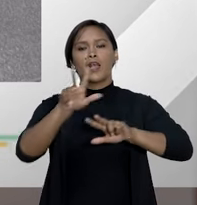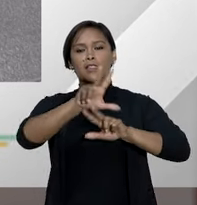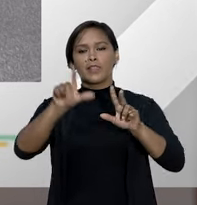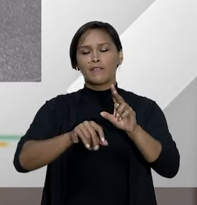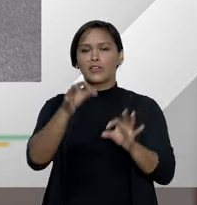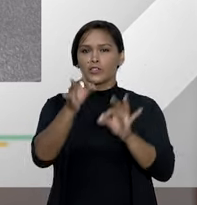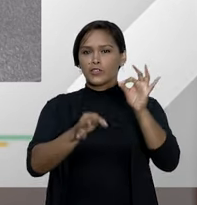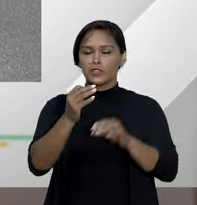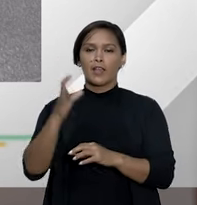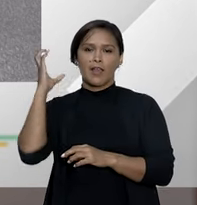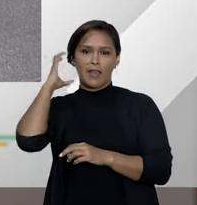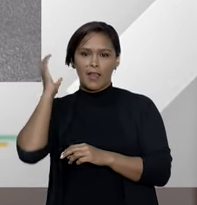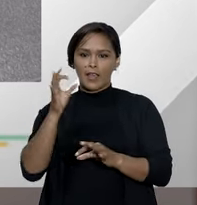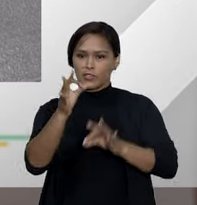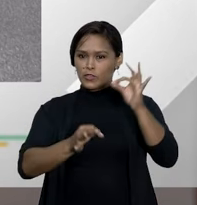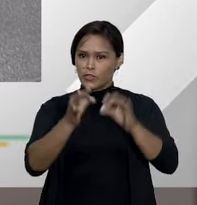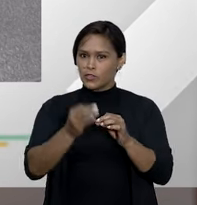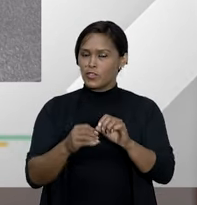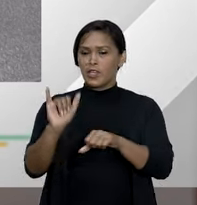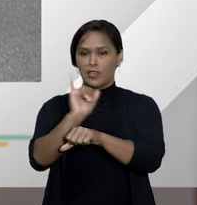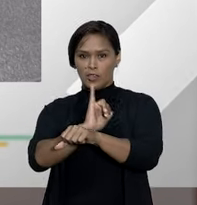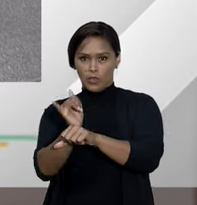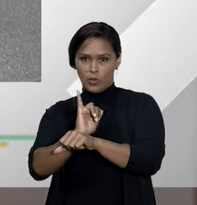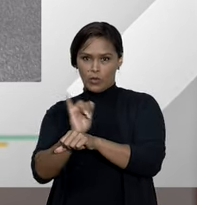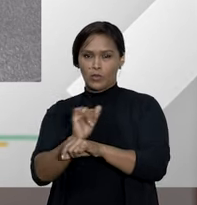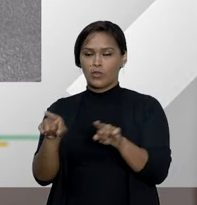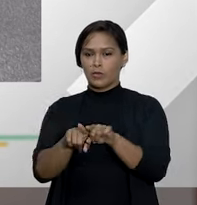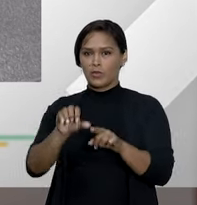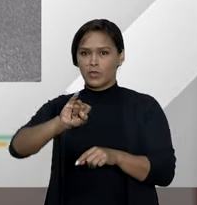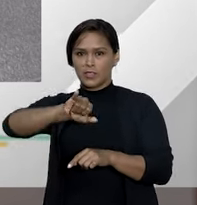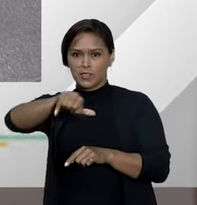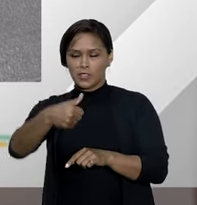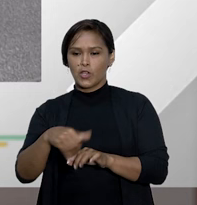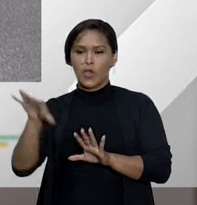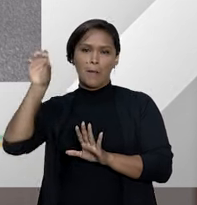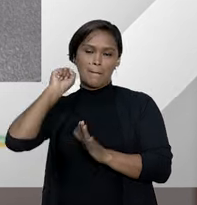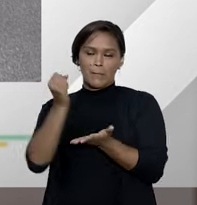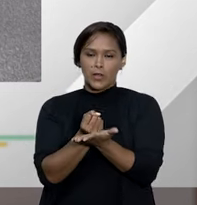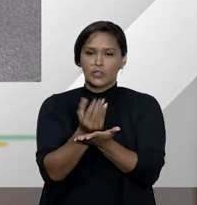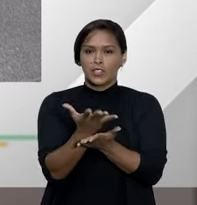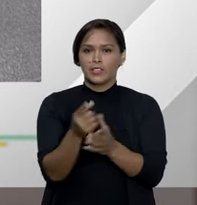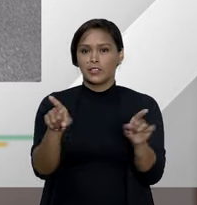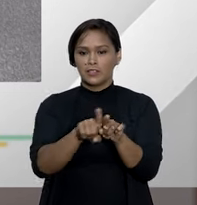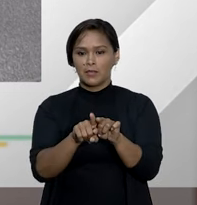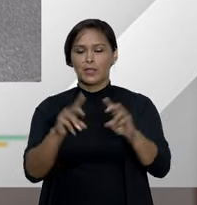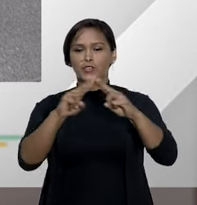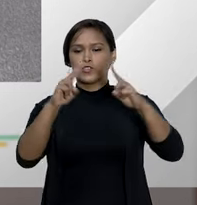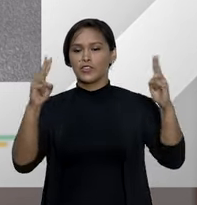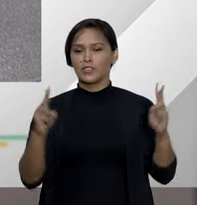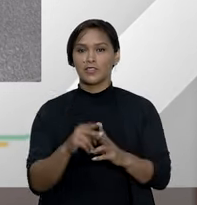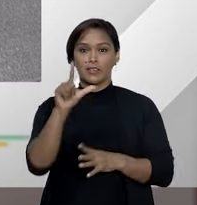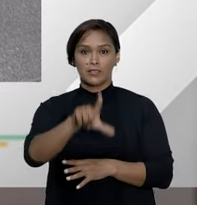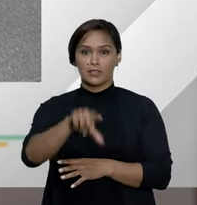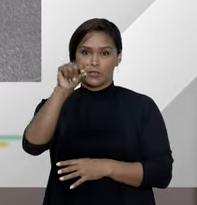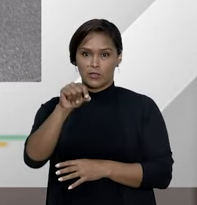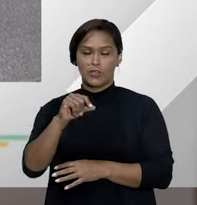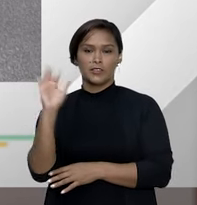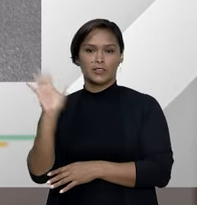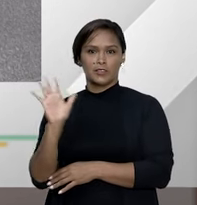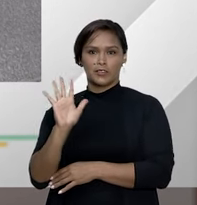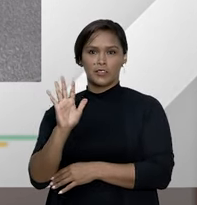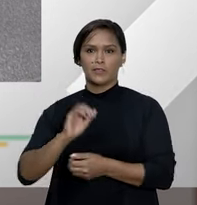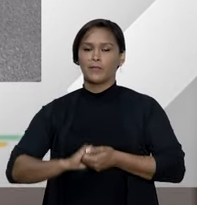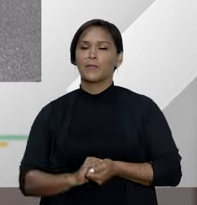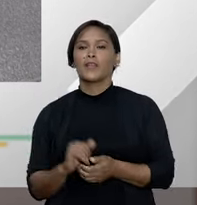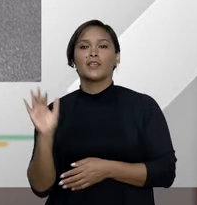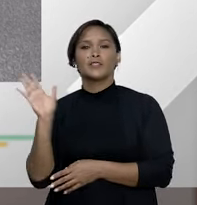da Rádio Justiça e no canal do STJ no Youtube e em podcast nas plataformas digitais de sua preferência tchau tchau